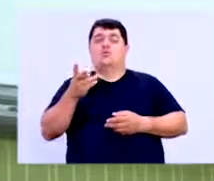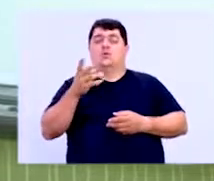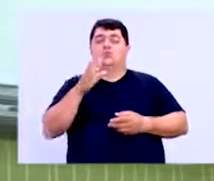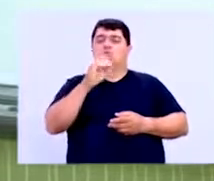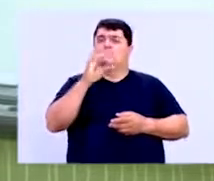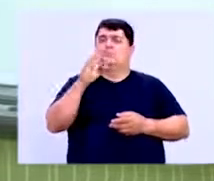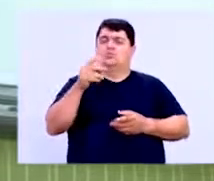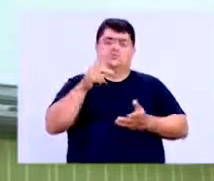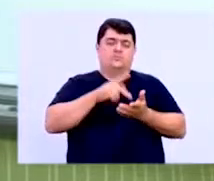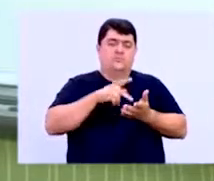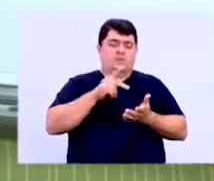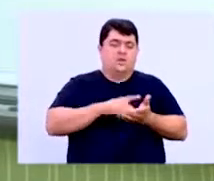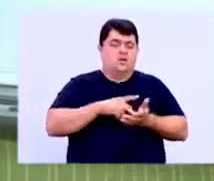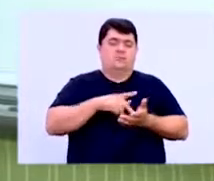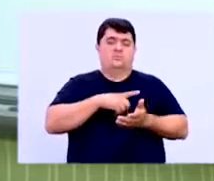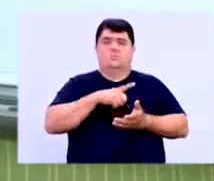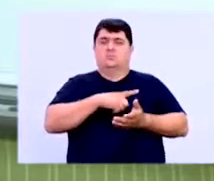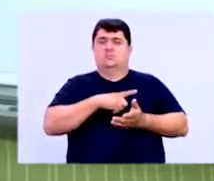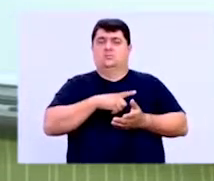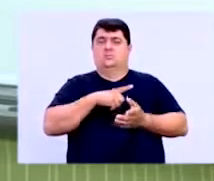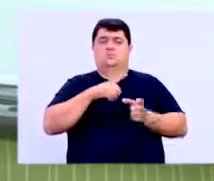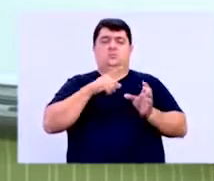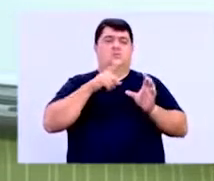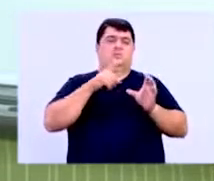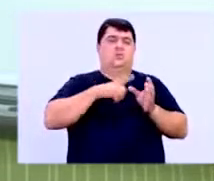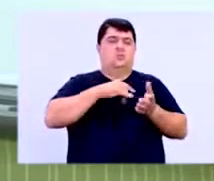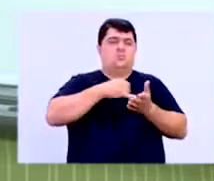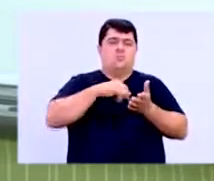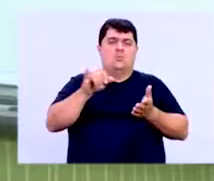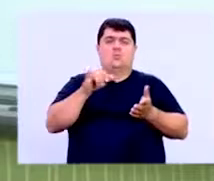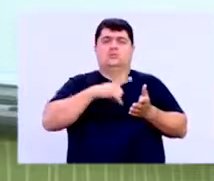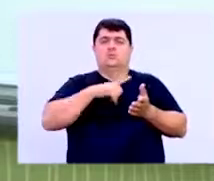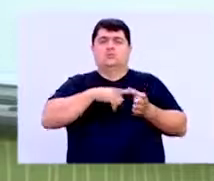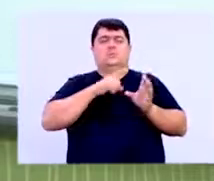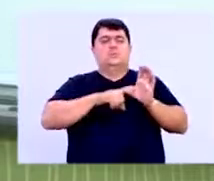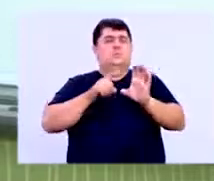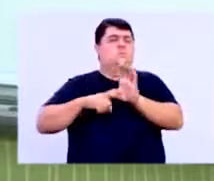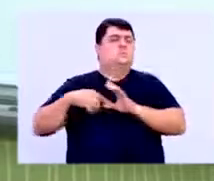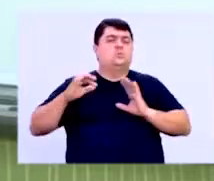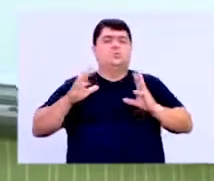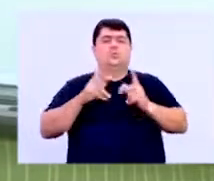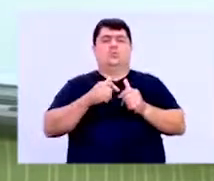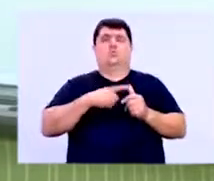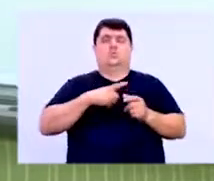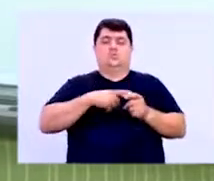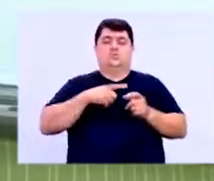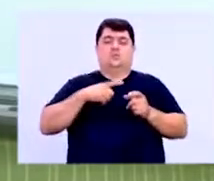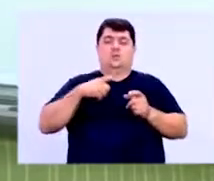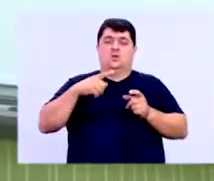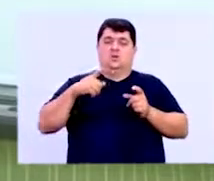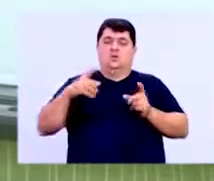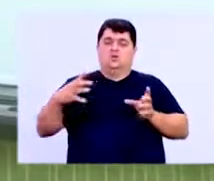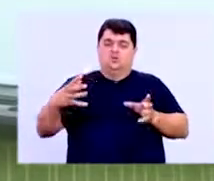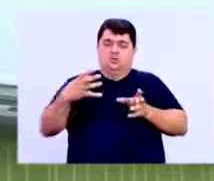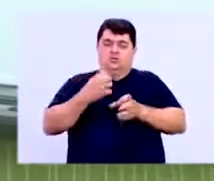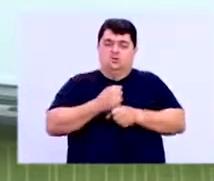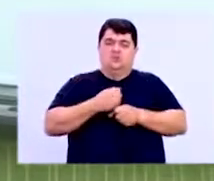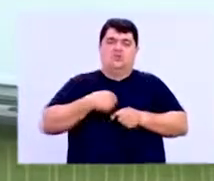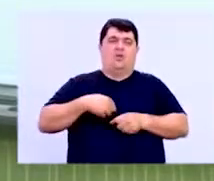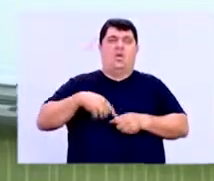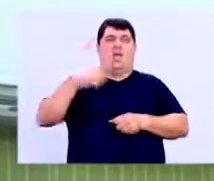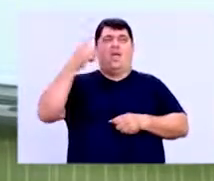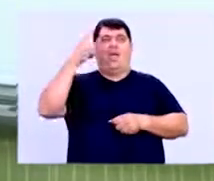os encargos tributários, as despesas, e vamos fazer um preço baseado em cima disso, e não sempre no